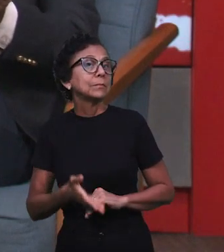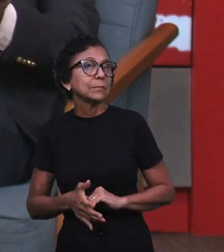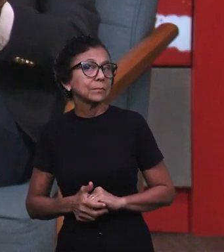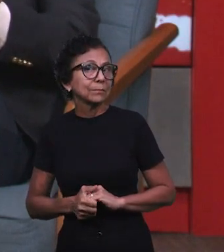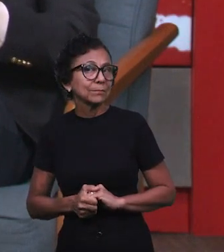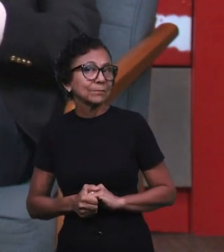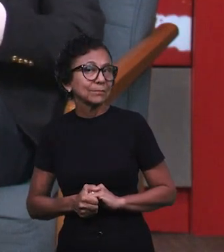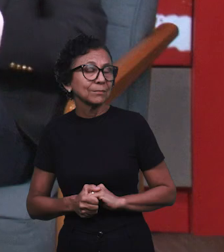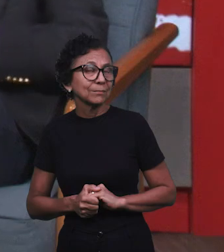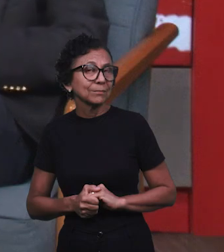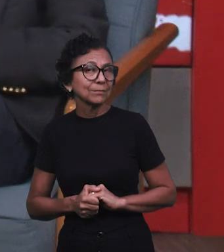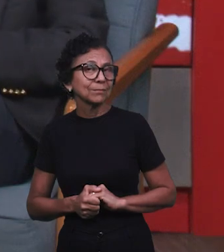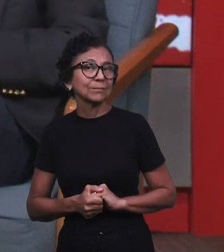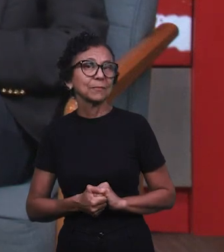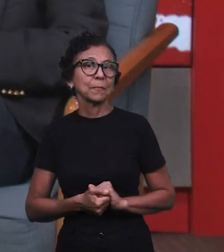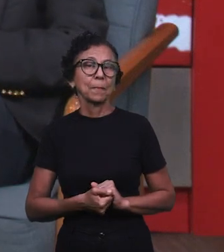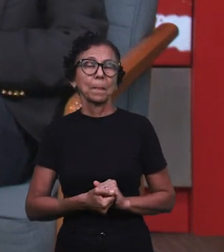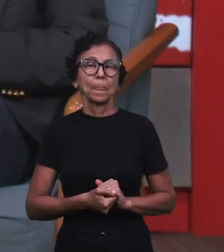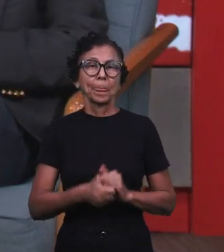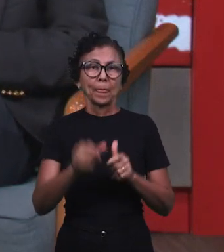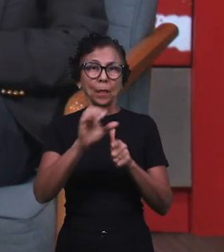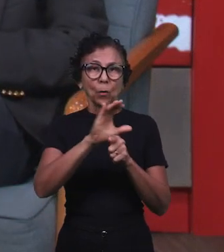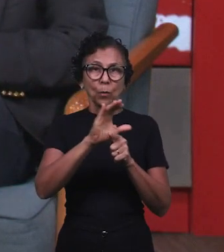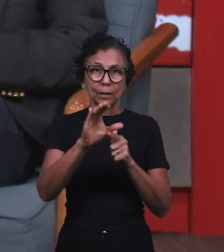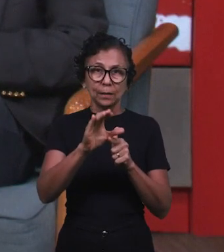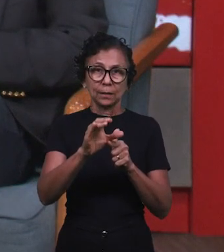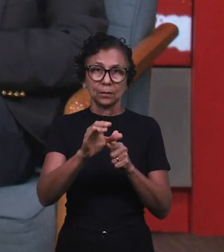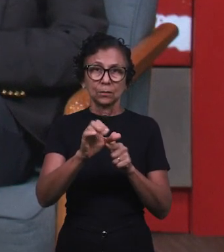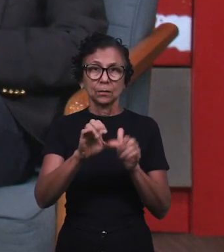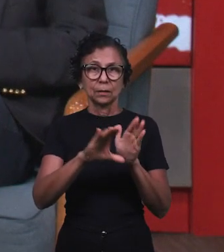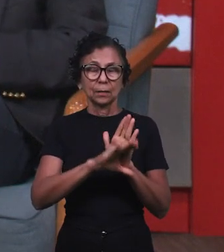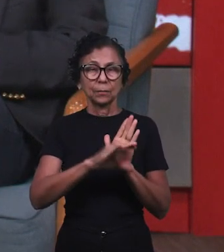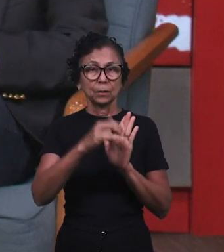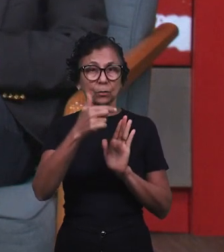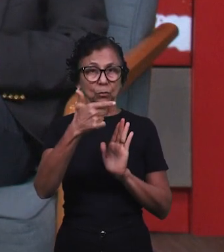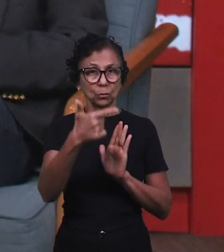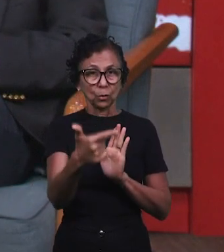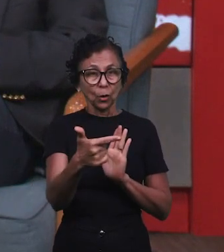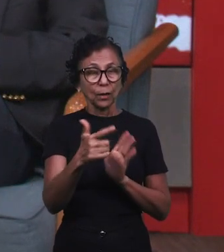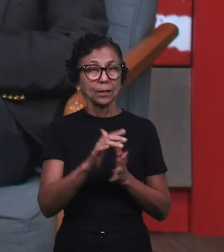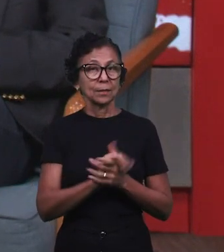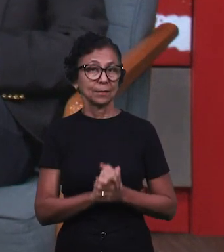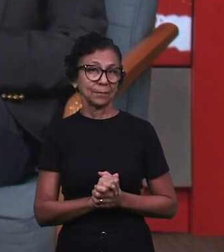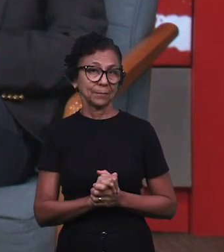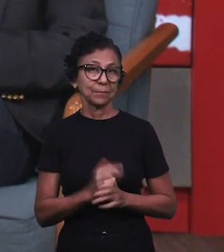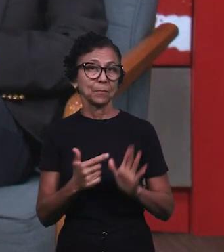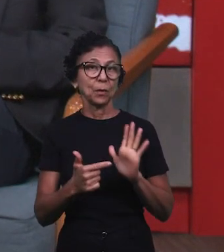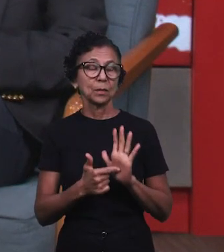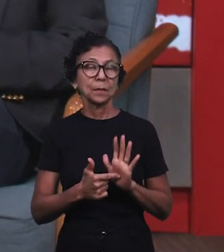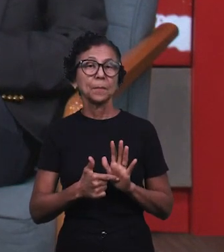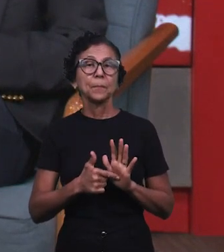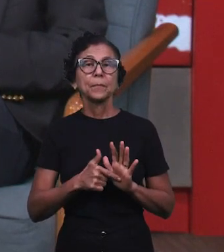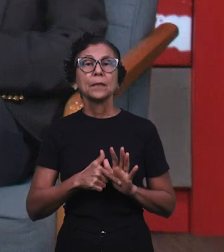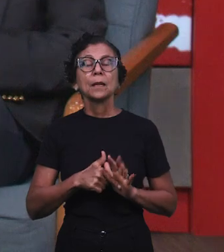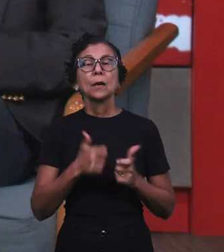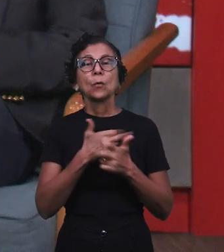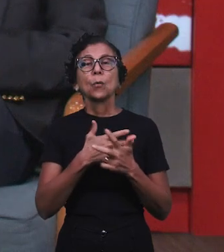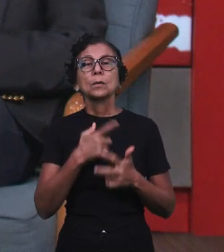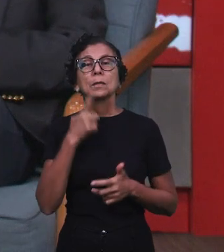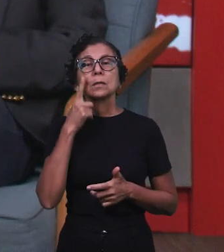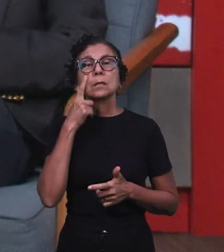ele diz na primeira carta aos Coríntios, no capítulo 2, o que o olho não viu e o ouvido não